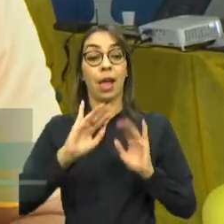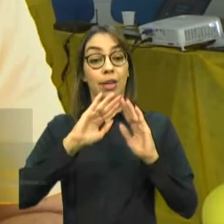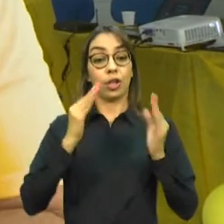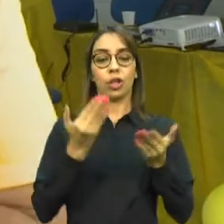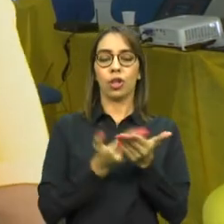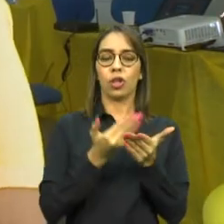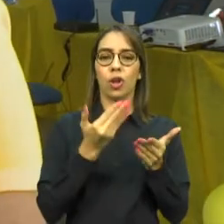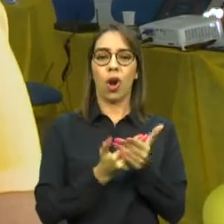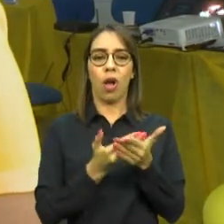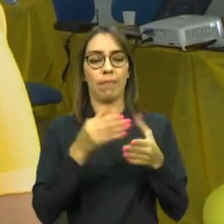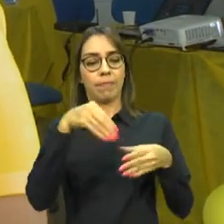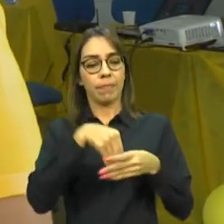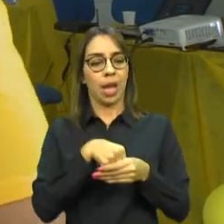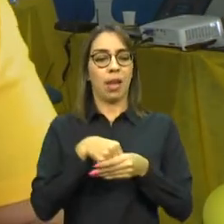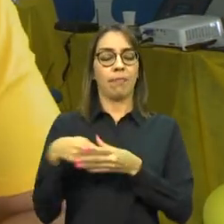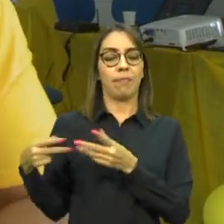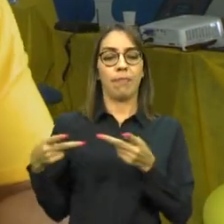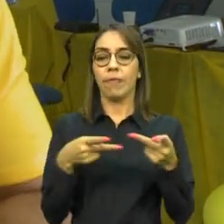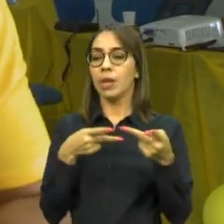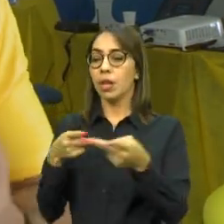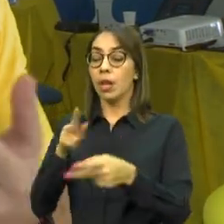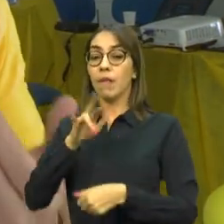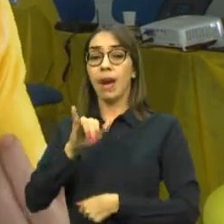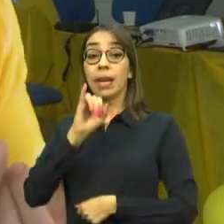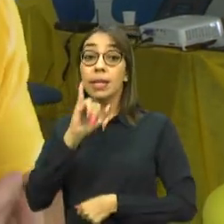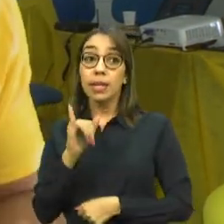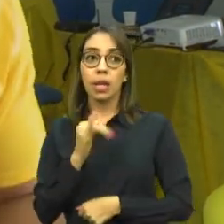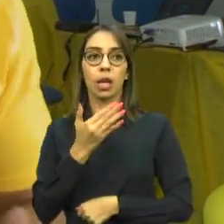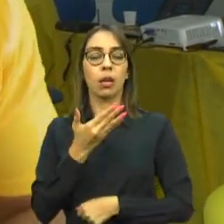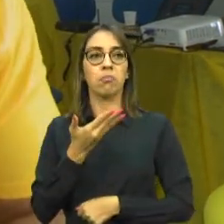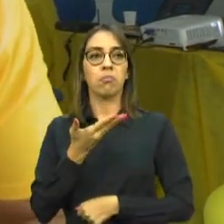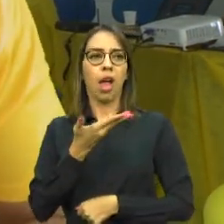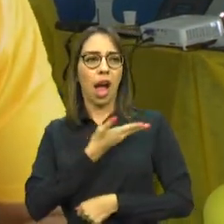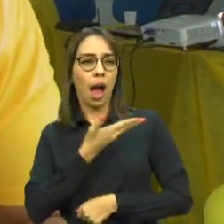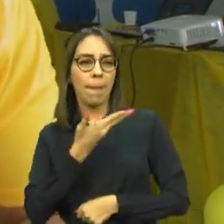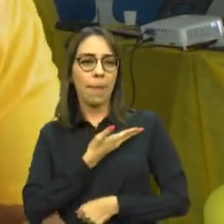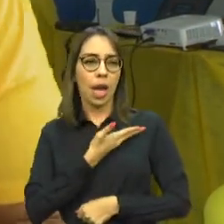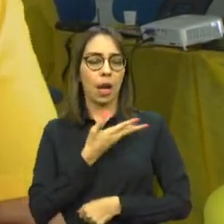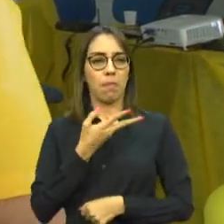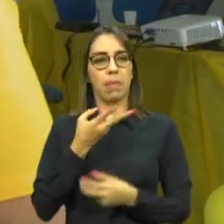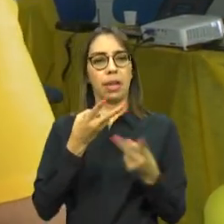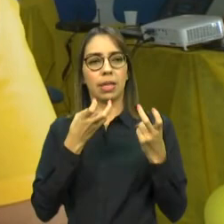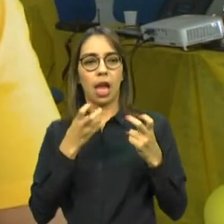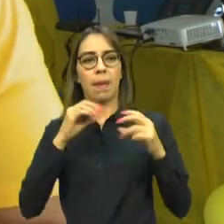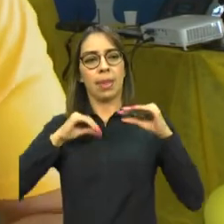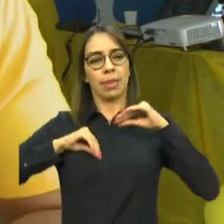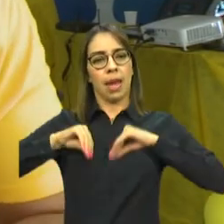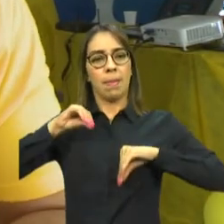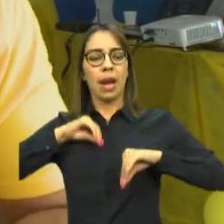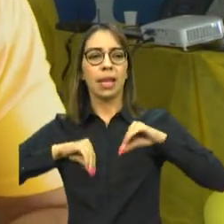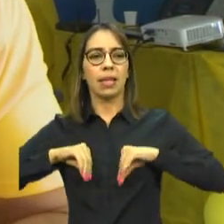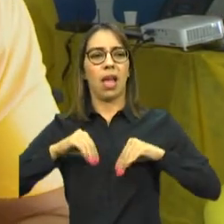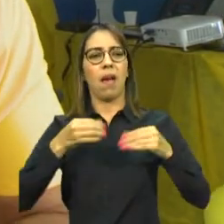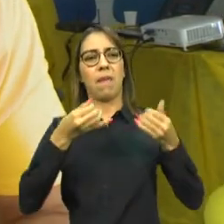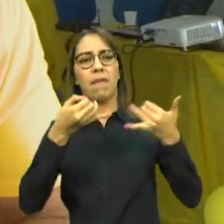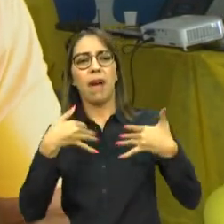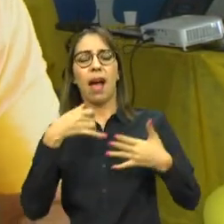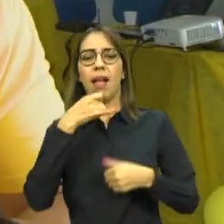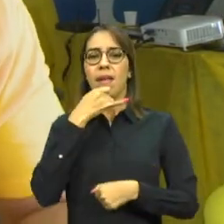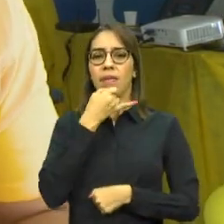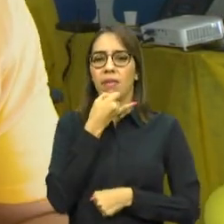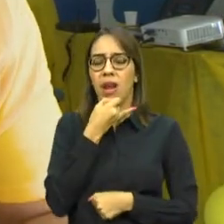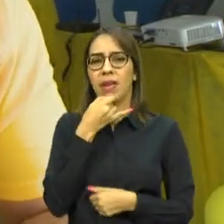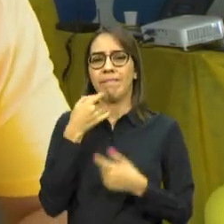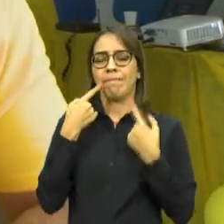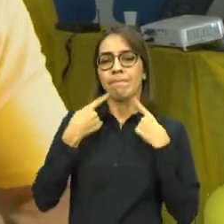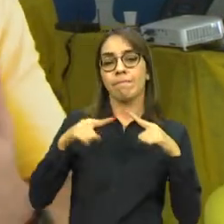parceria, onde o jovem identificar um colega que tenha alguma tendência de depressão, se lamentando, nós incentivamos que ele